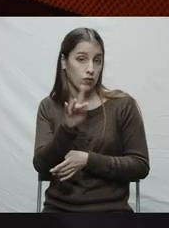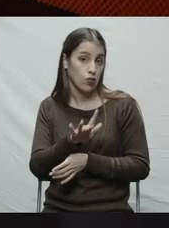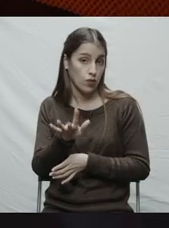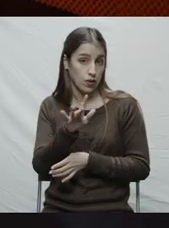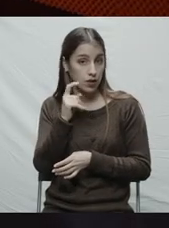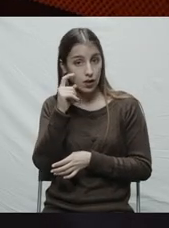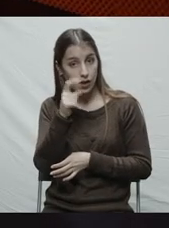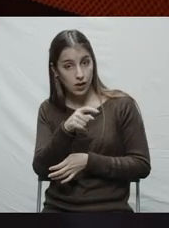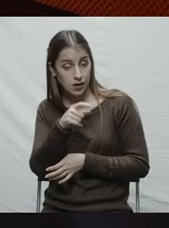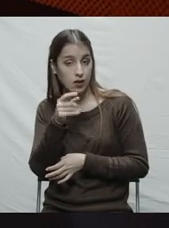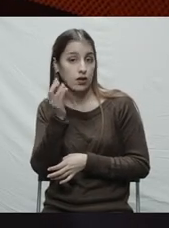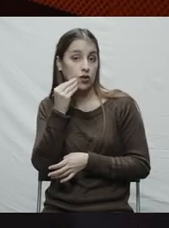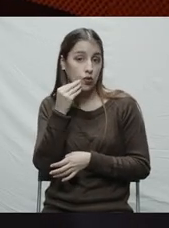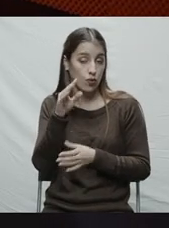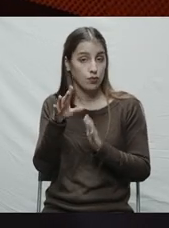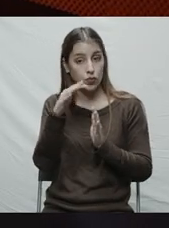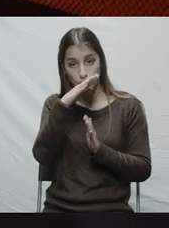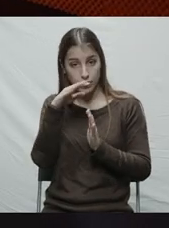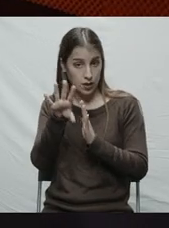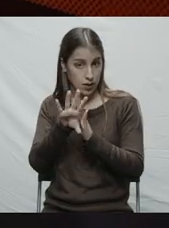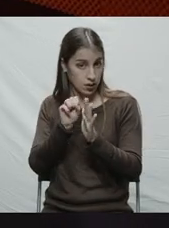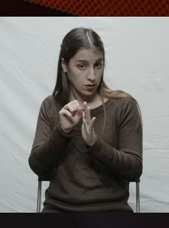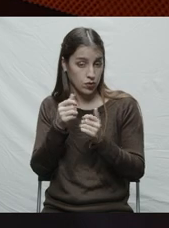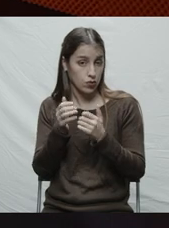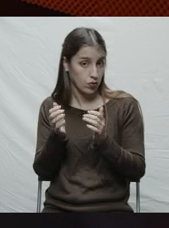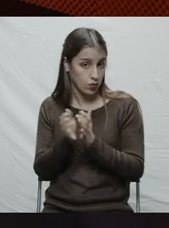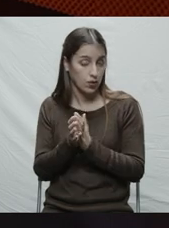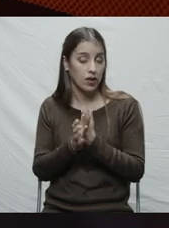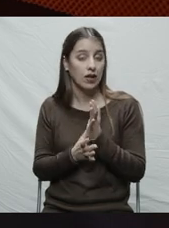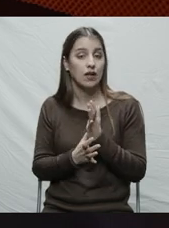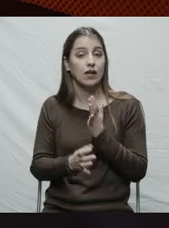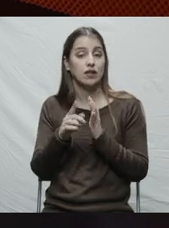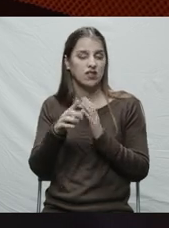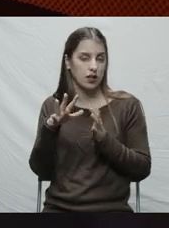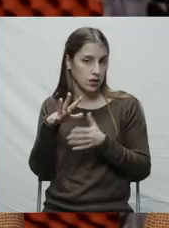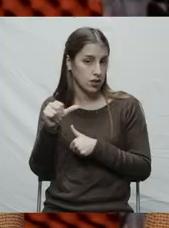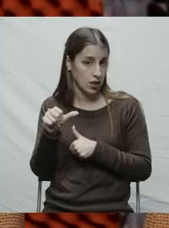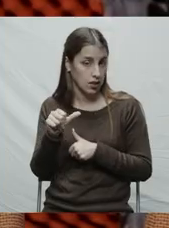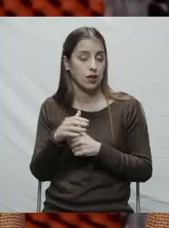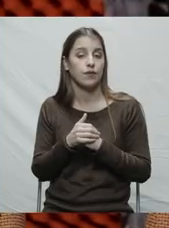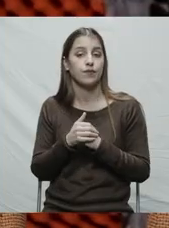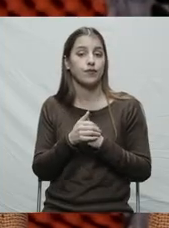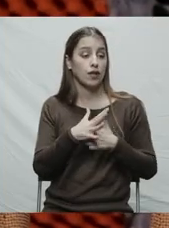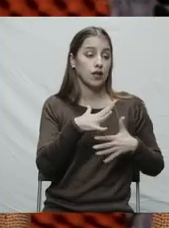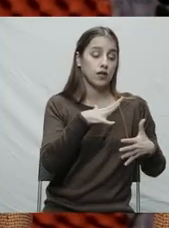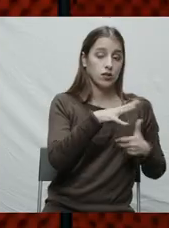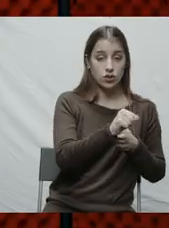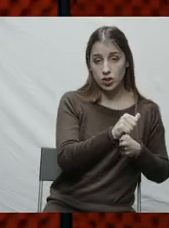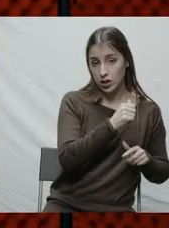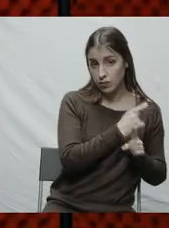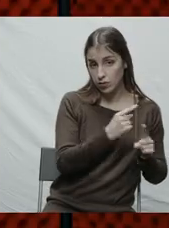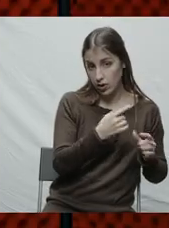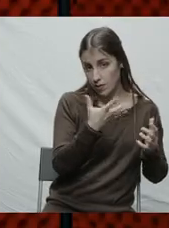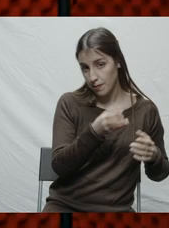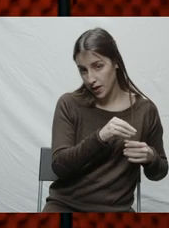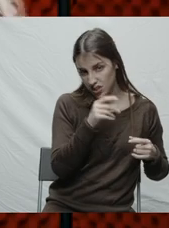katak também, a segmentação corporal, quer dizer, tudo isso era uma questão mesmo chata, ou seja, e também experimentar. Chata porque Porque é é